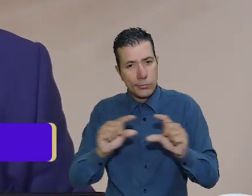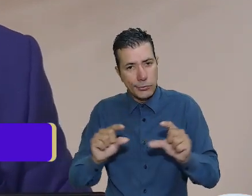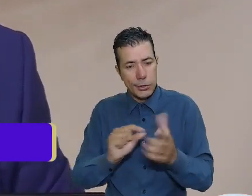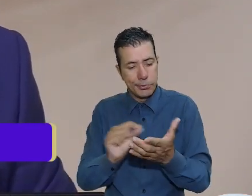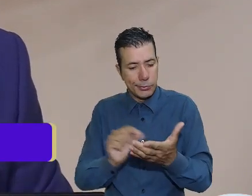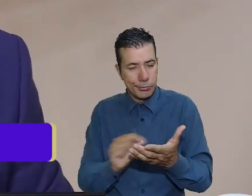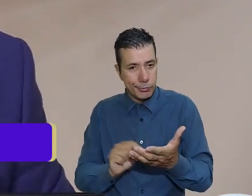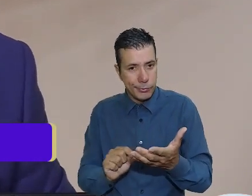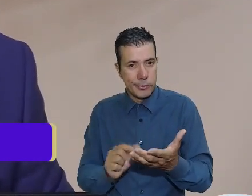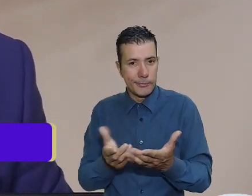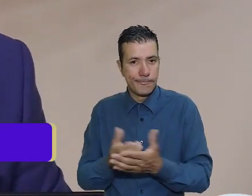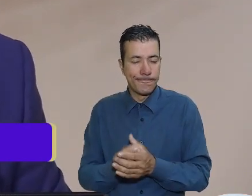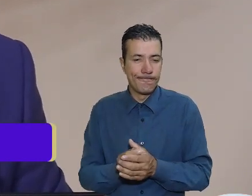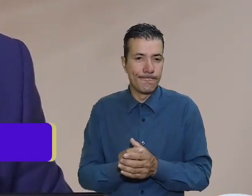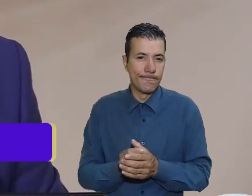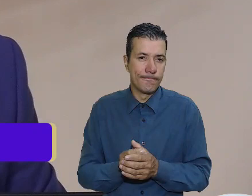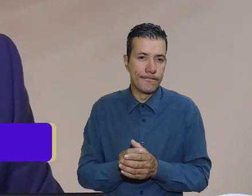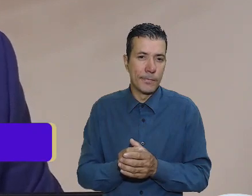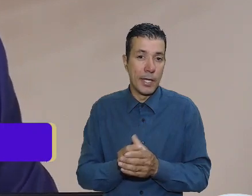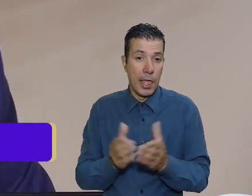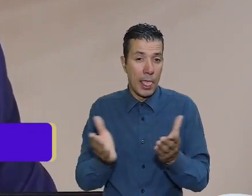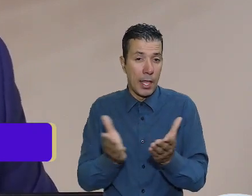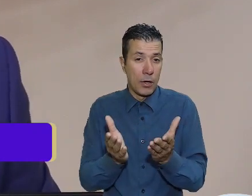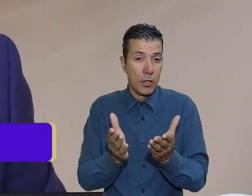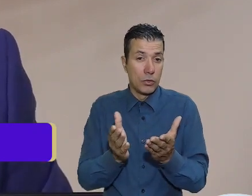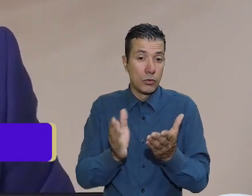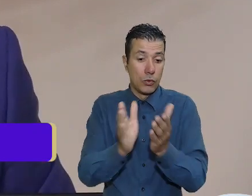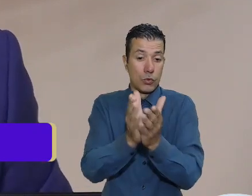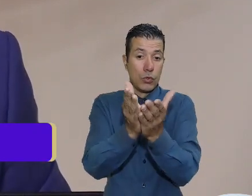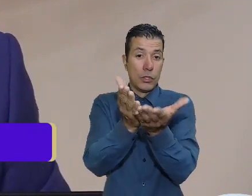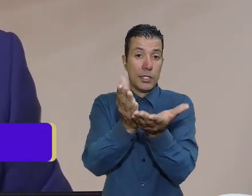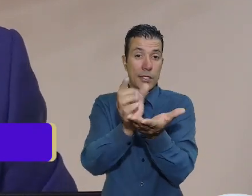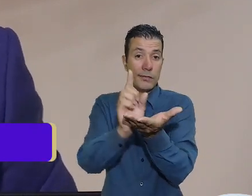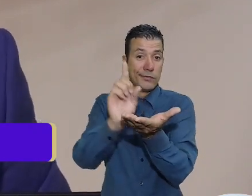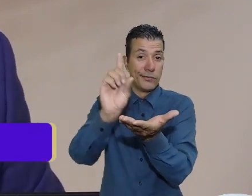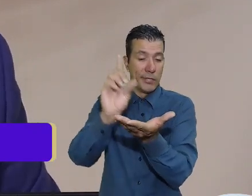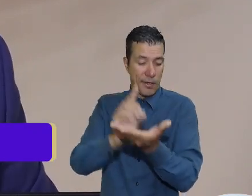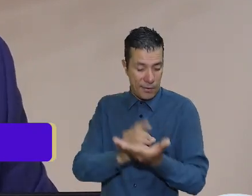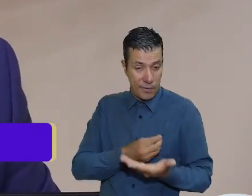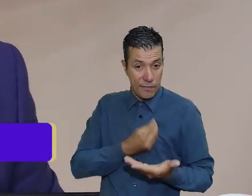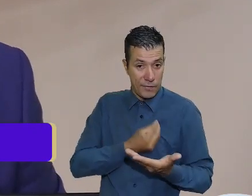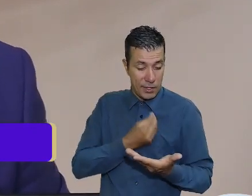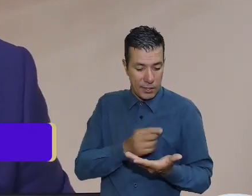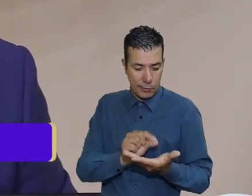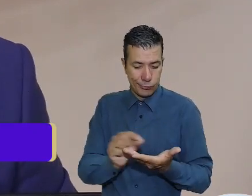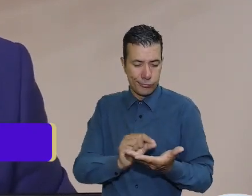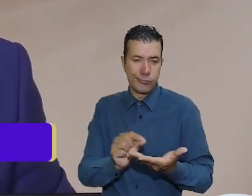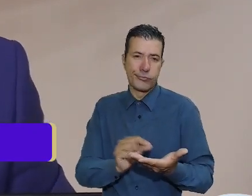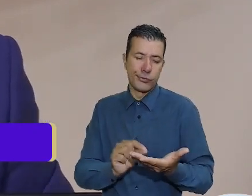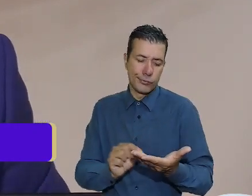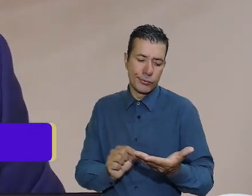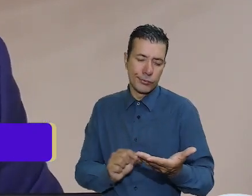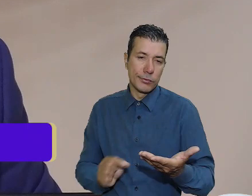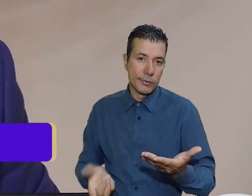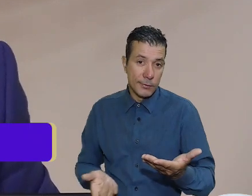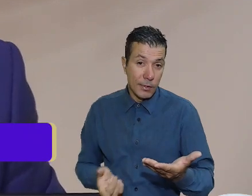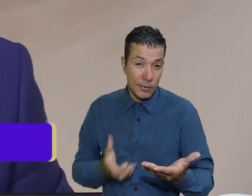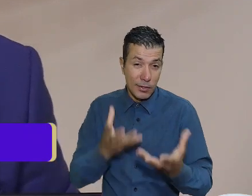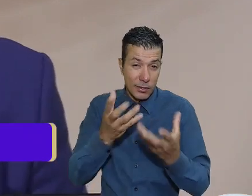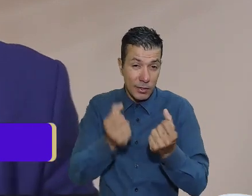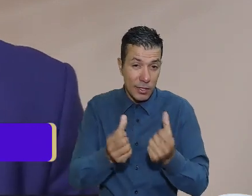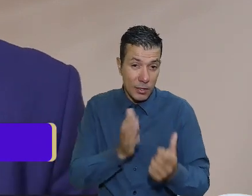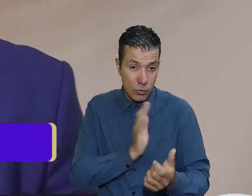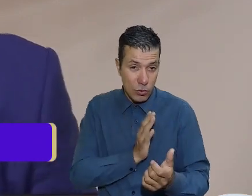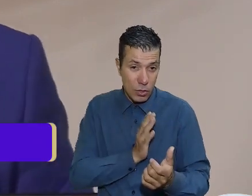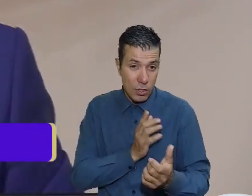O seu nome pode estar sendo escrito agora, nesse momento, no livro da vida, mas você precisa se entregar. Se esse é o desejo do seu